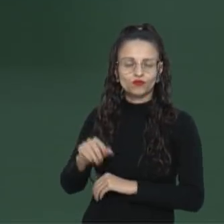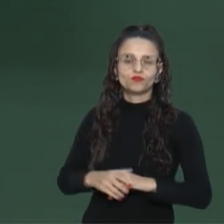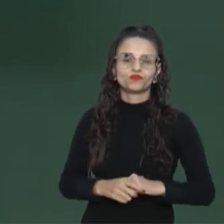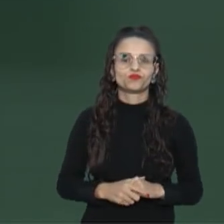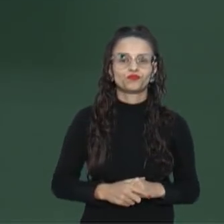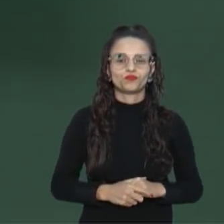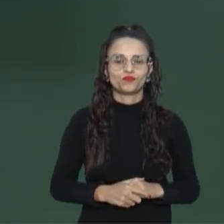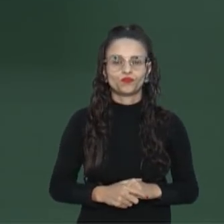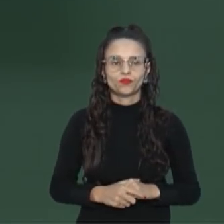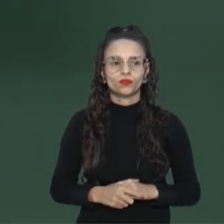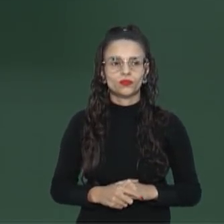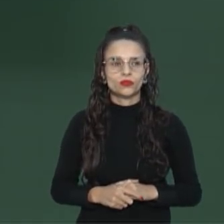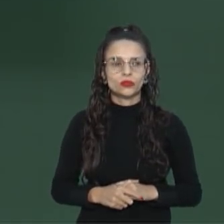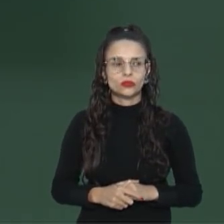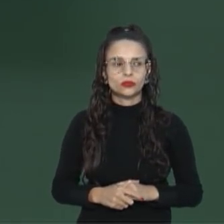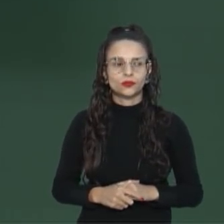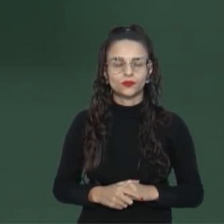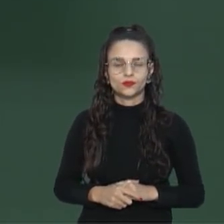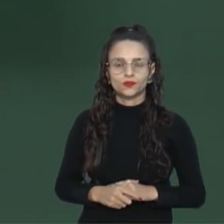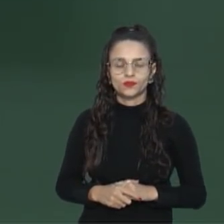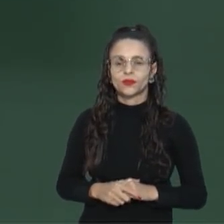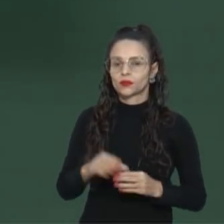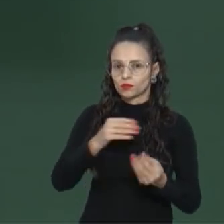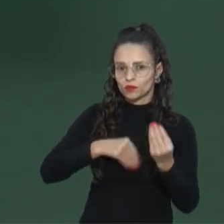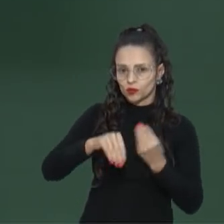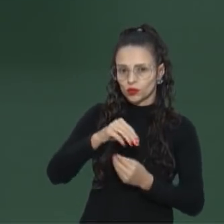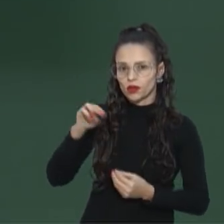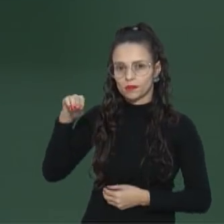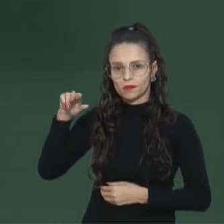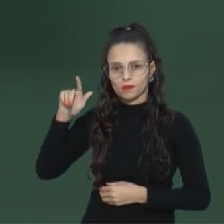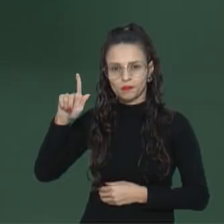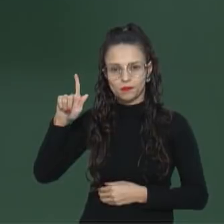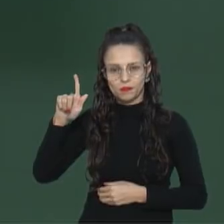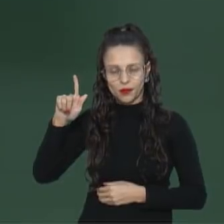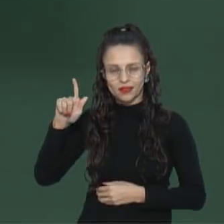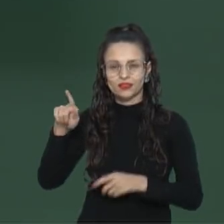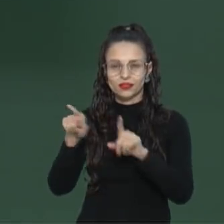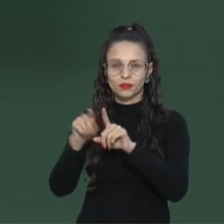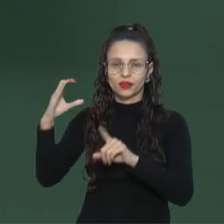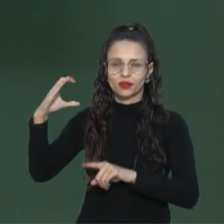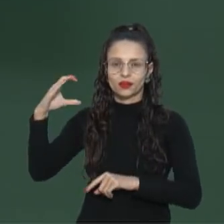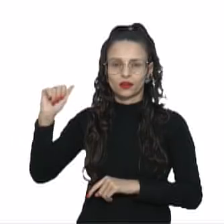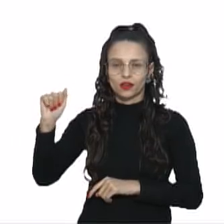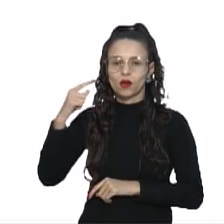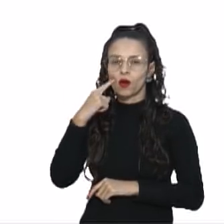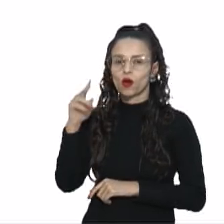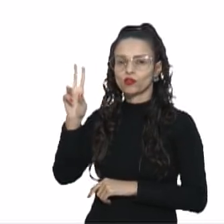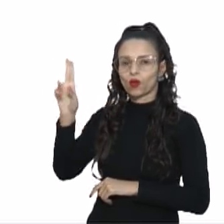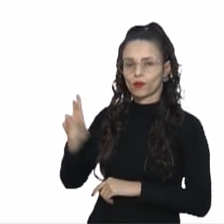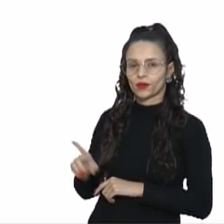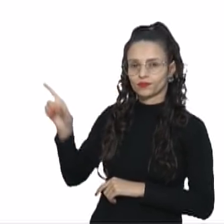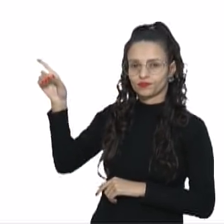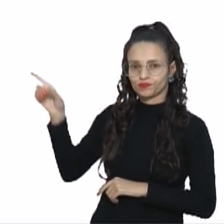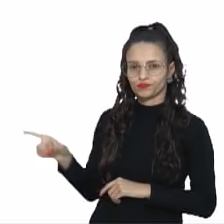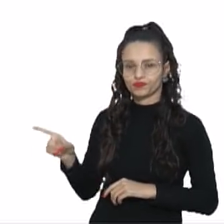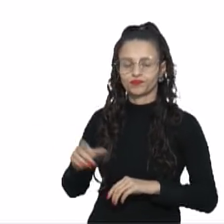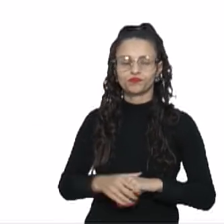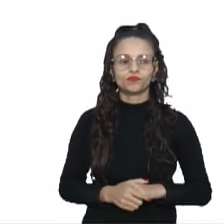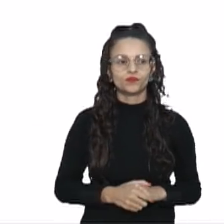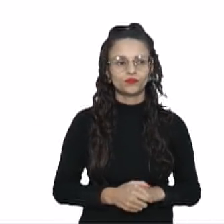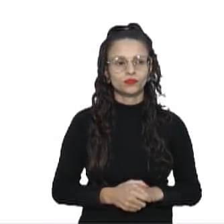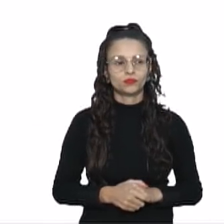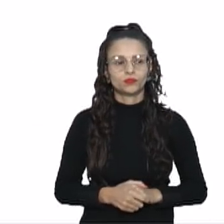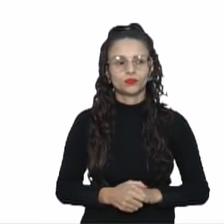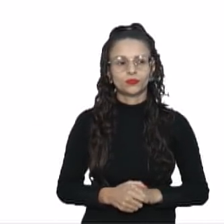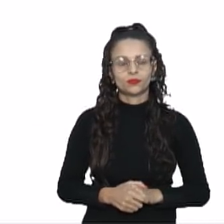dolomítico. Né? Óxidos de magnésio e óxidos de cálcio. Então, como é que ficou? Primeiro, dióxido de nitrogênio,